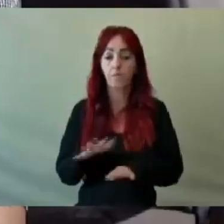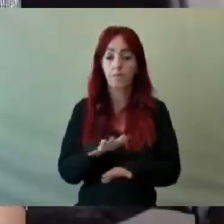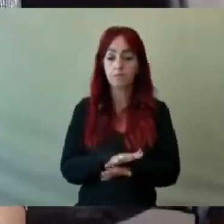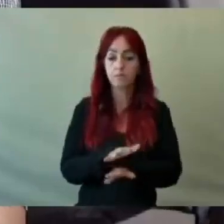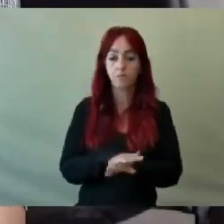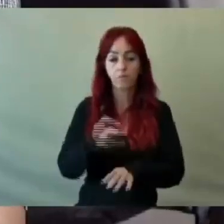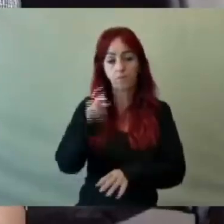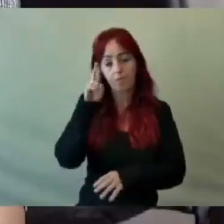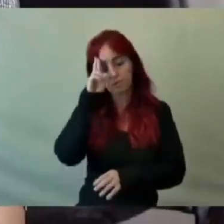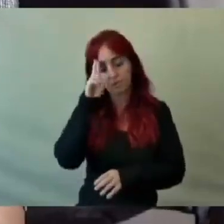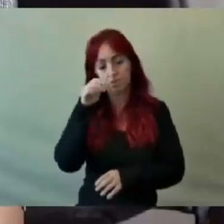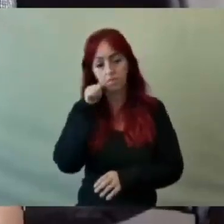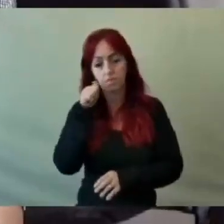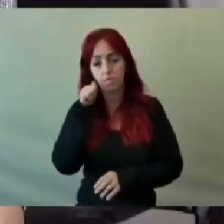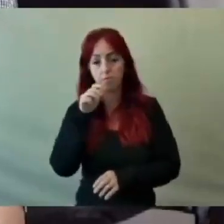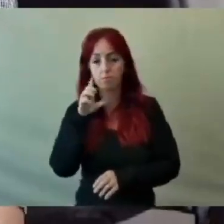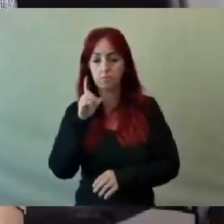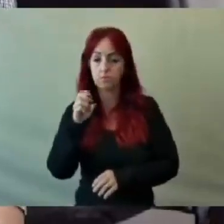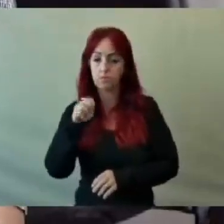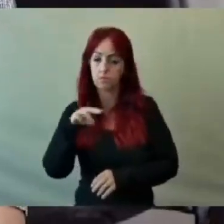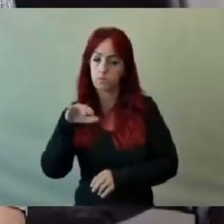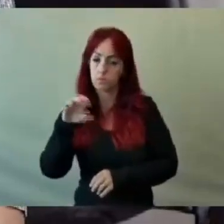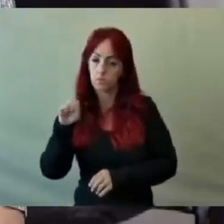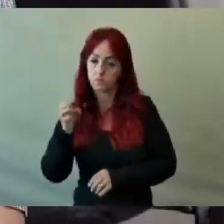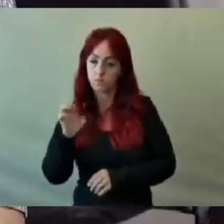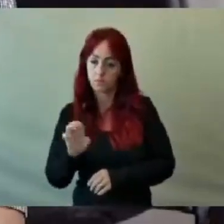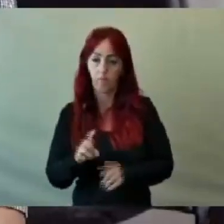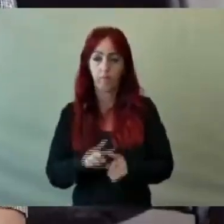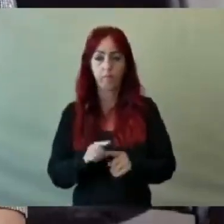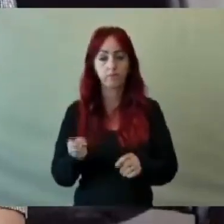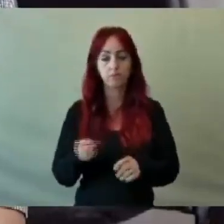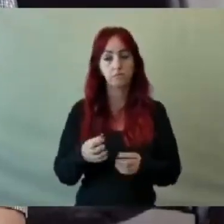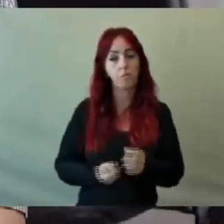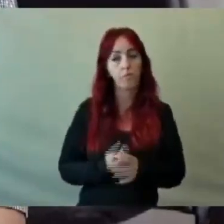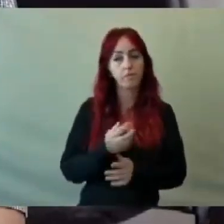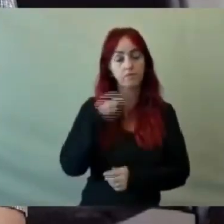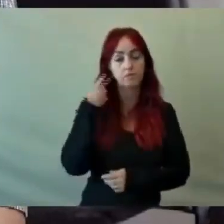Autoria, vereador doutor Bruno Pedralva. Em discussão?